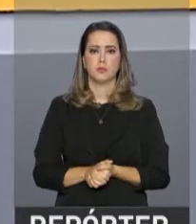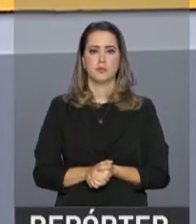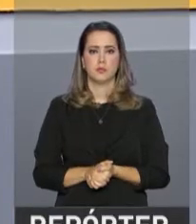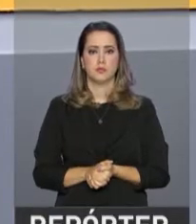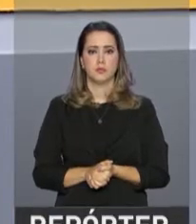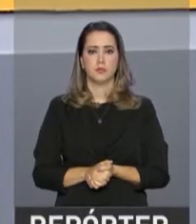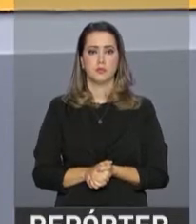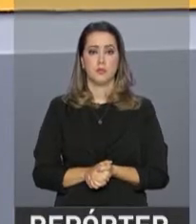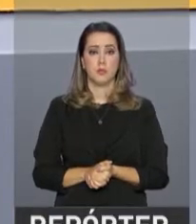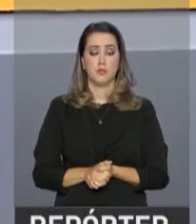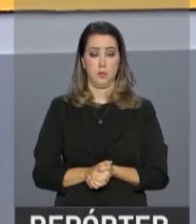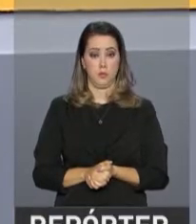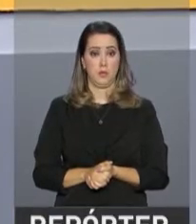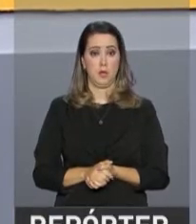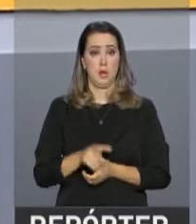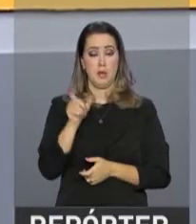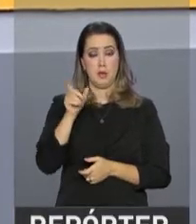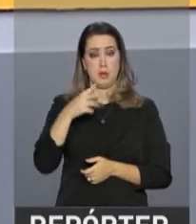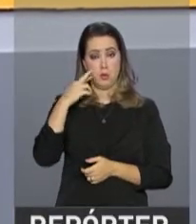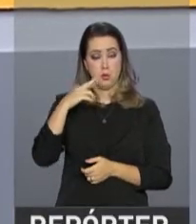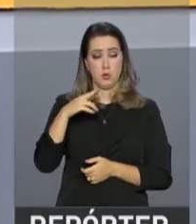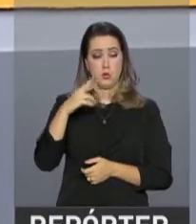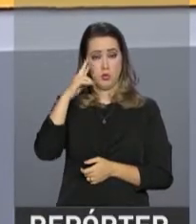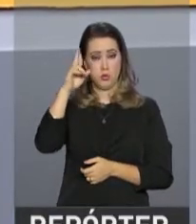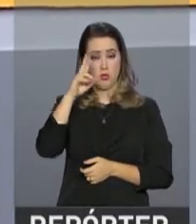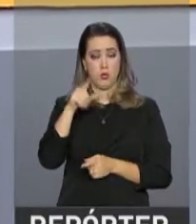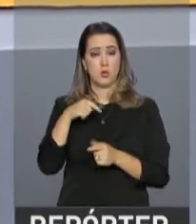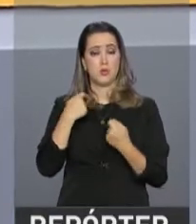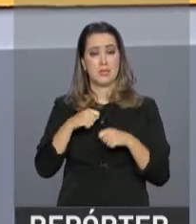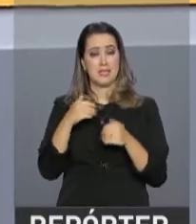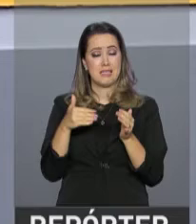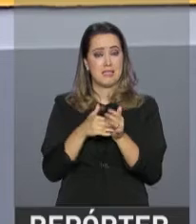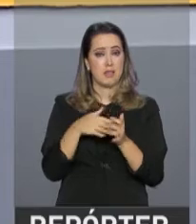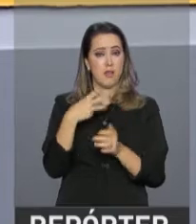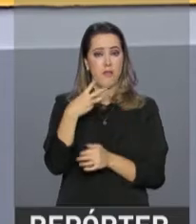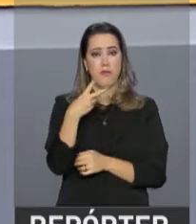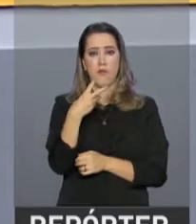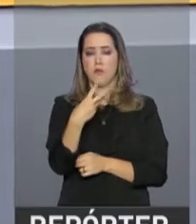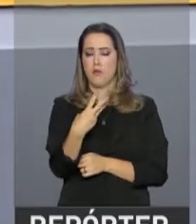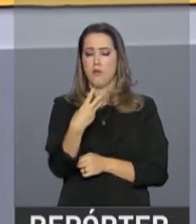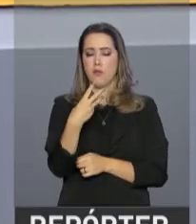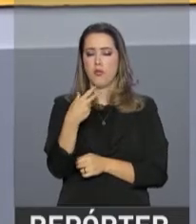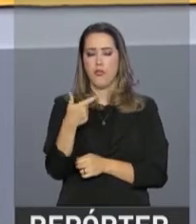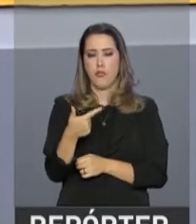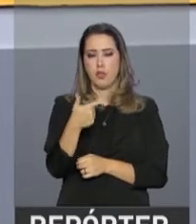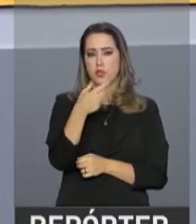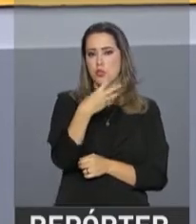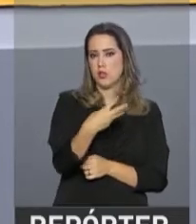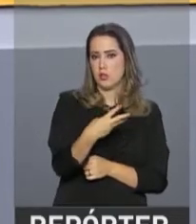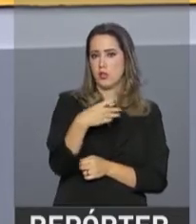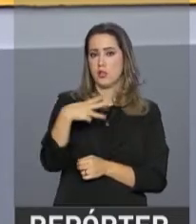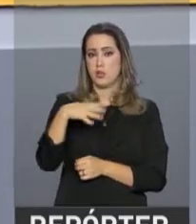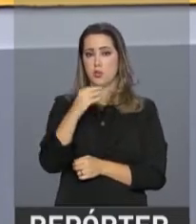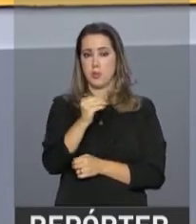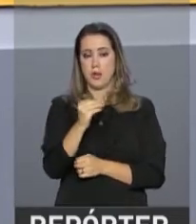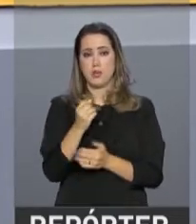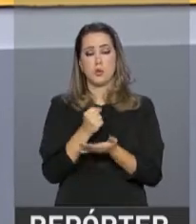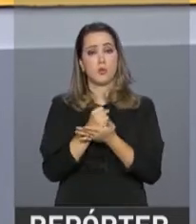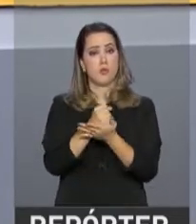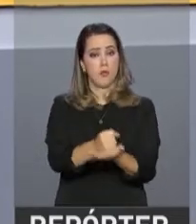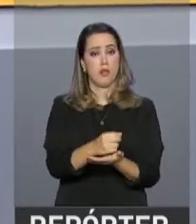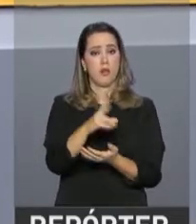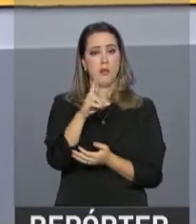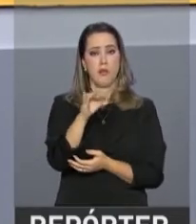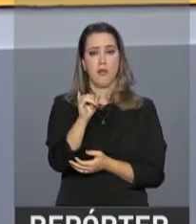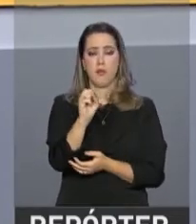empregadores têm até 23 de março para entregar a rais relação anual de informações sociais todo o preenchimento é feito pela